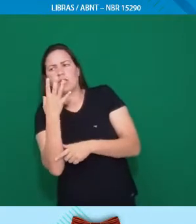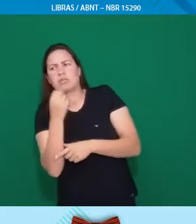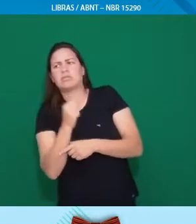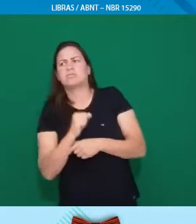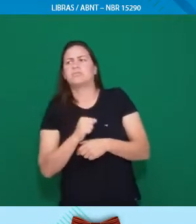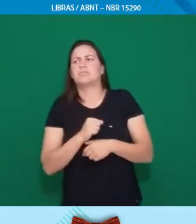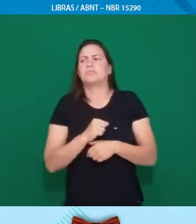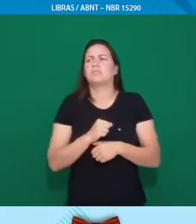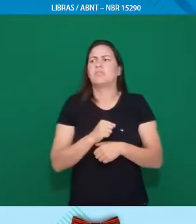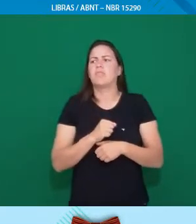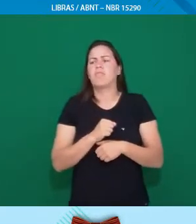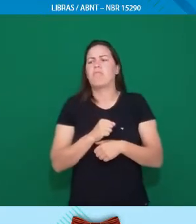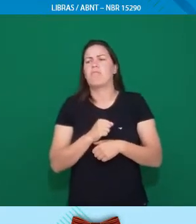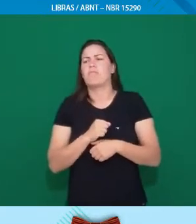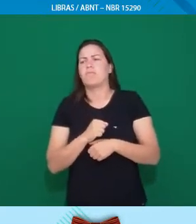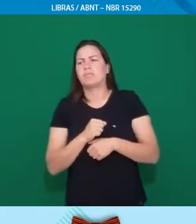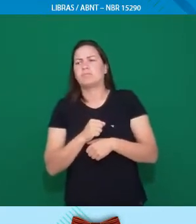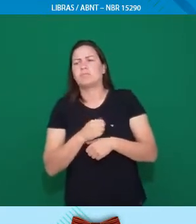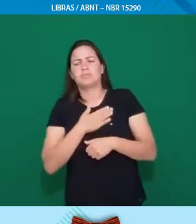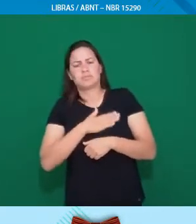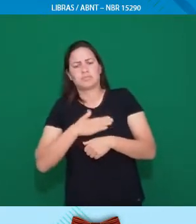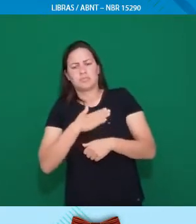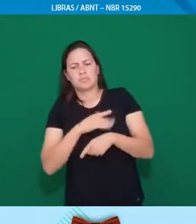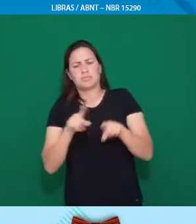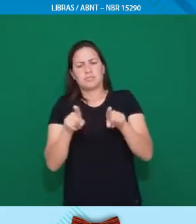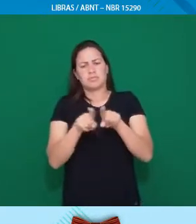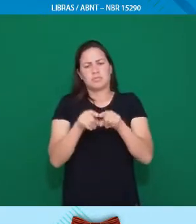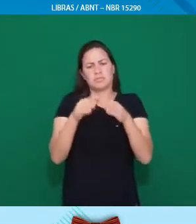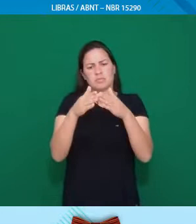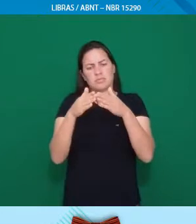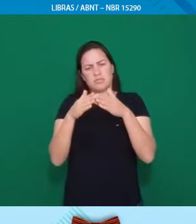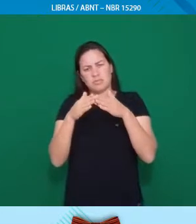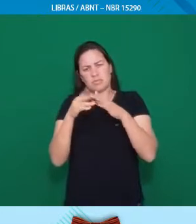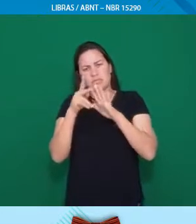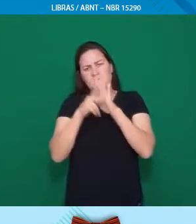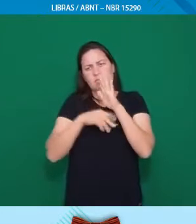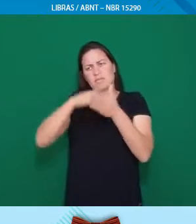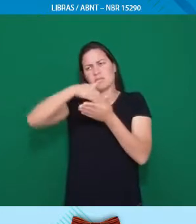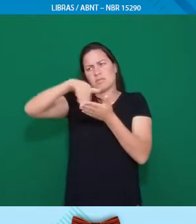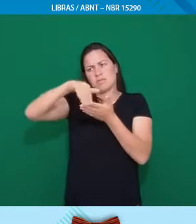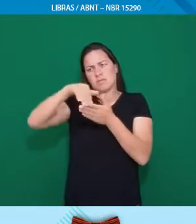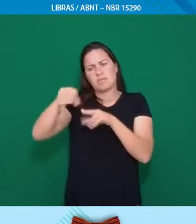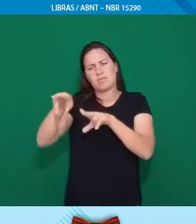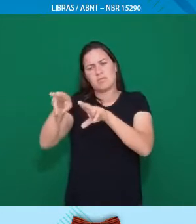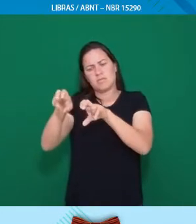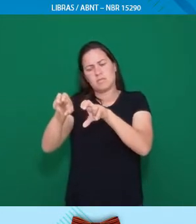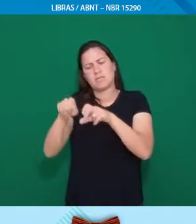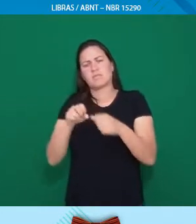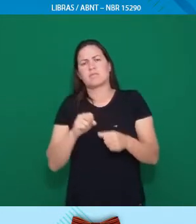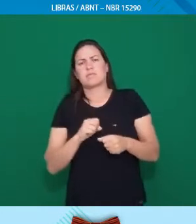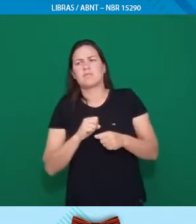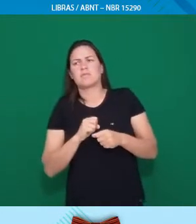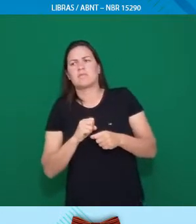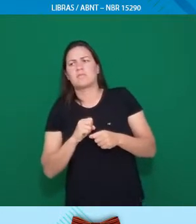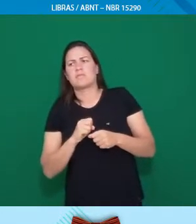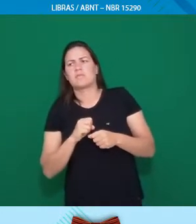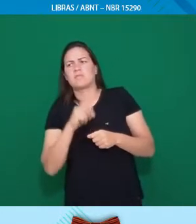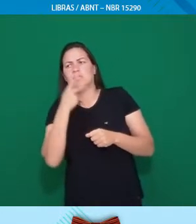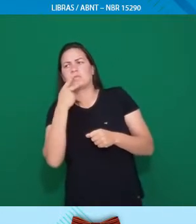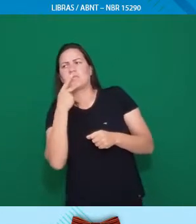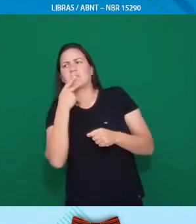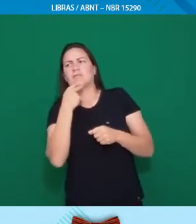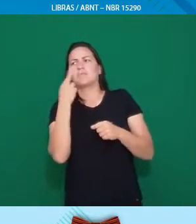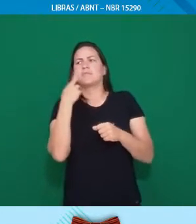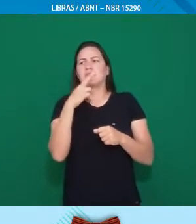eu isso aí né e gostaria também de fazer um pedido a secretaria da Agricultura né que a